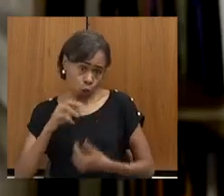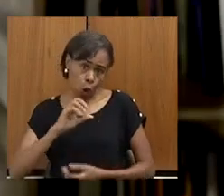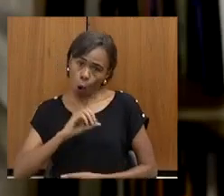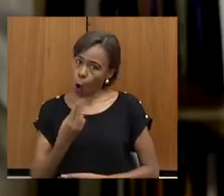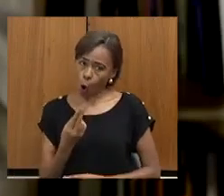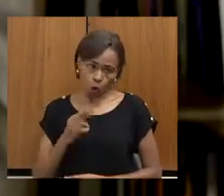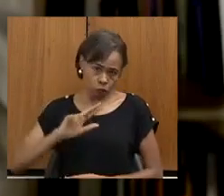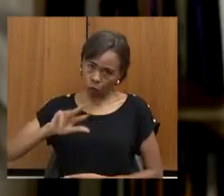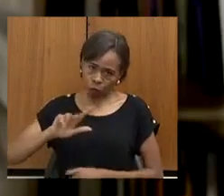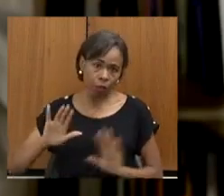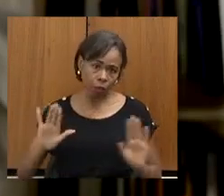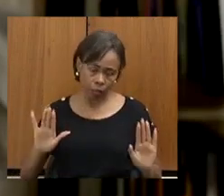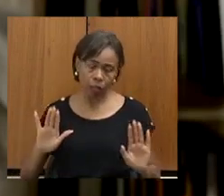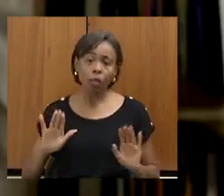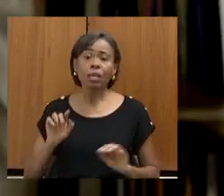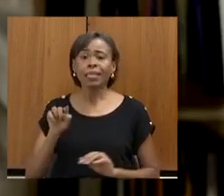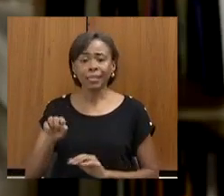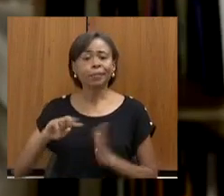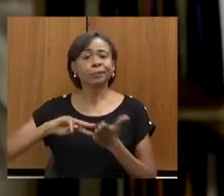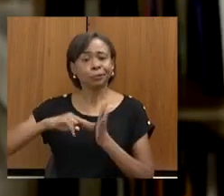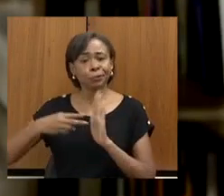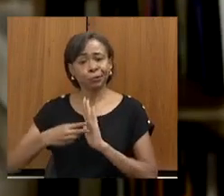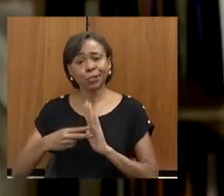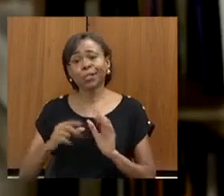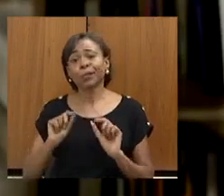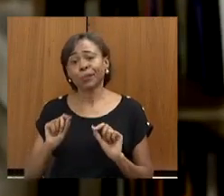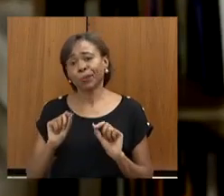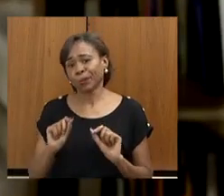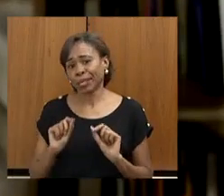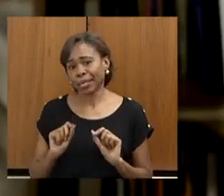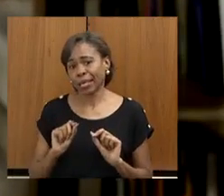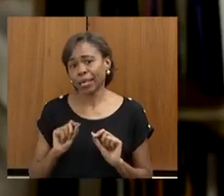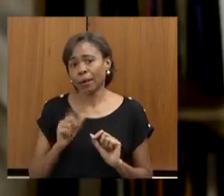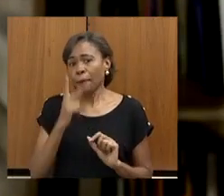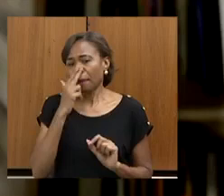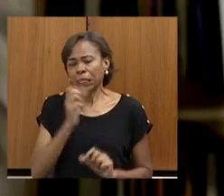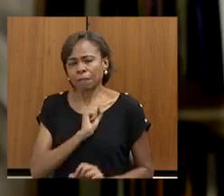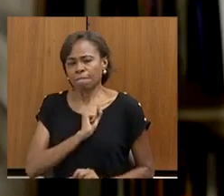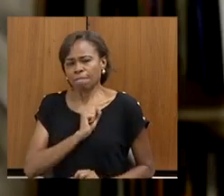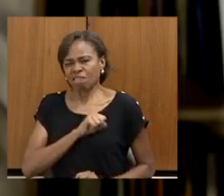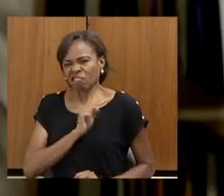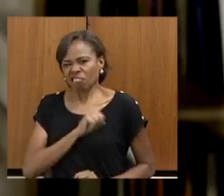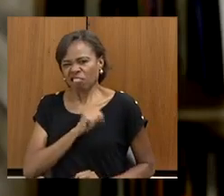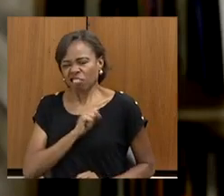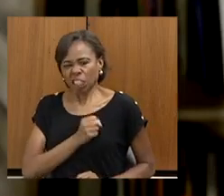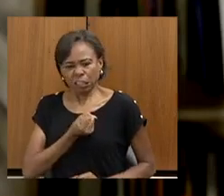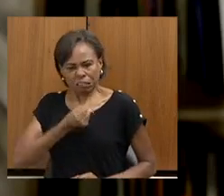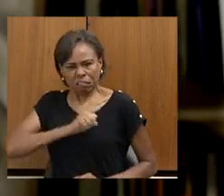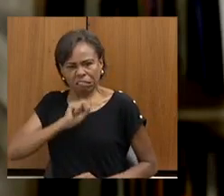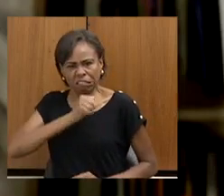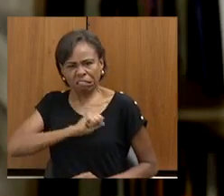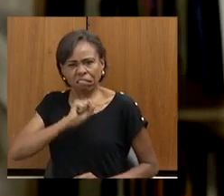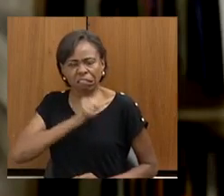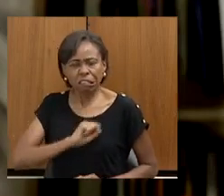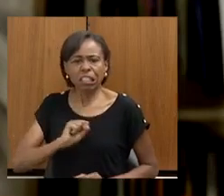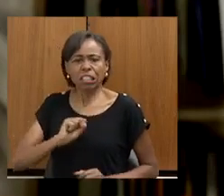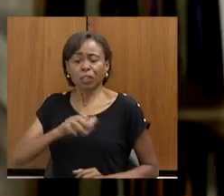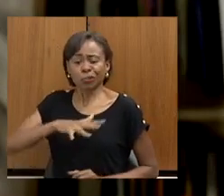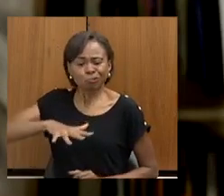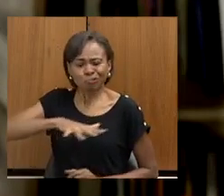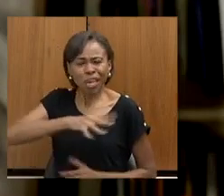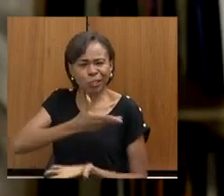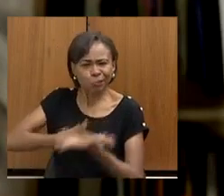traduz uma rebeldia, uma indocilidade ao campo do convívio